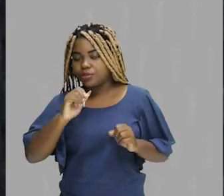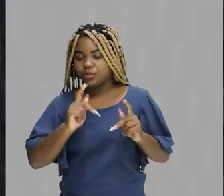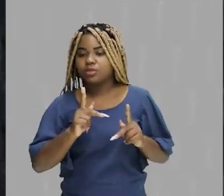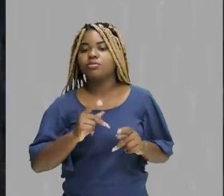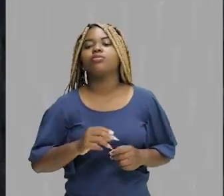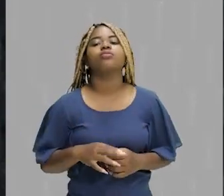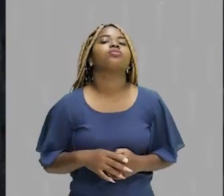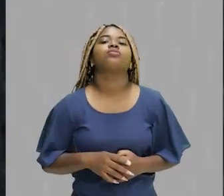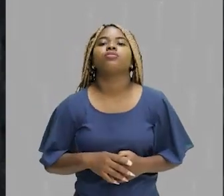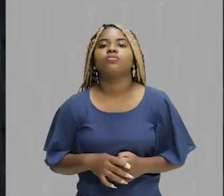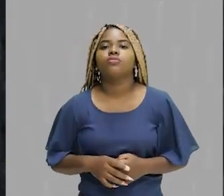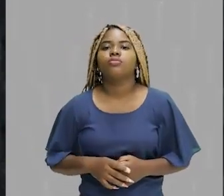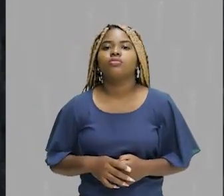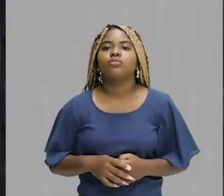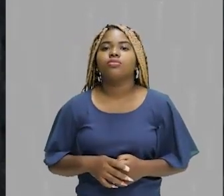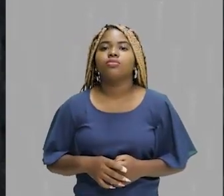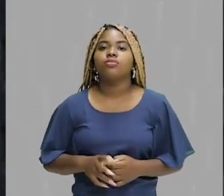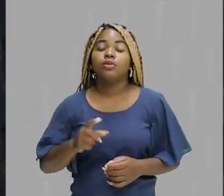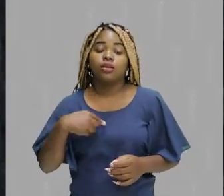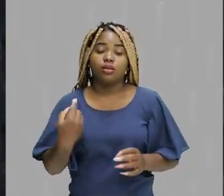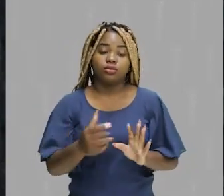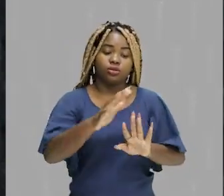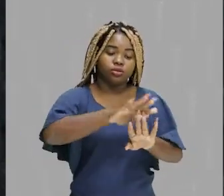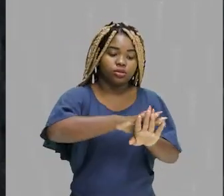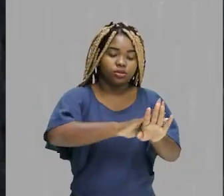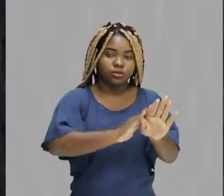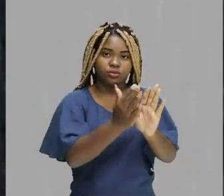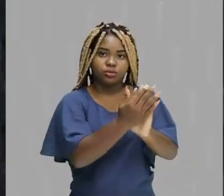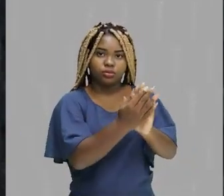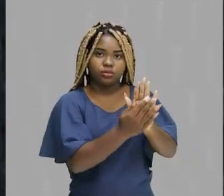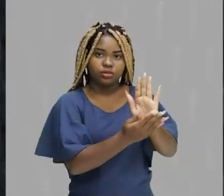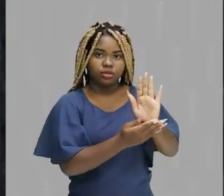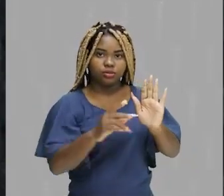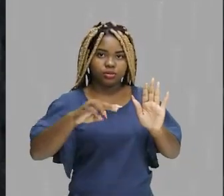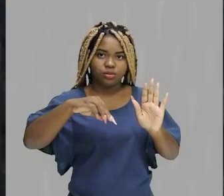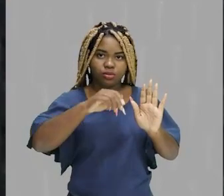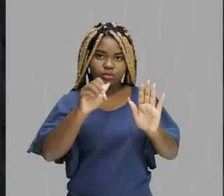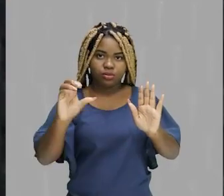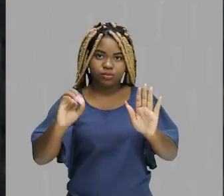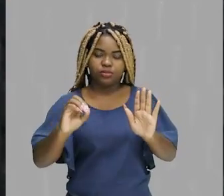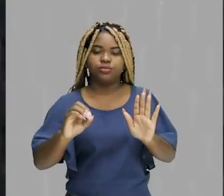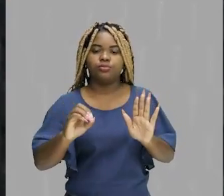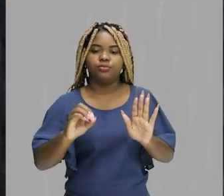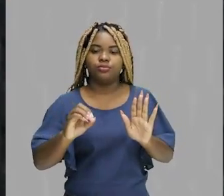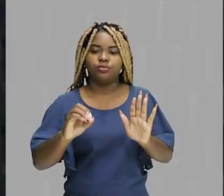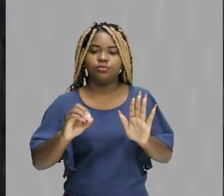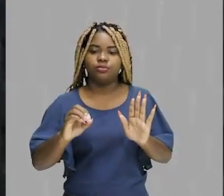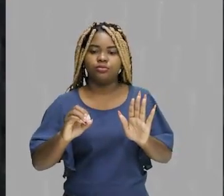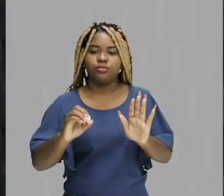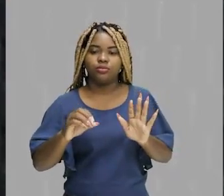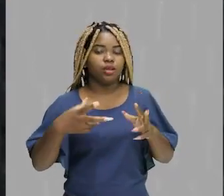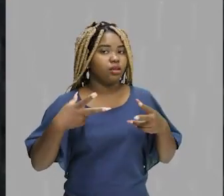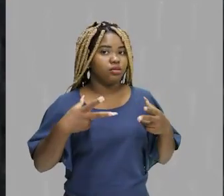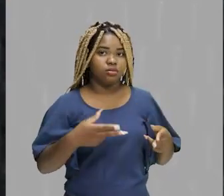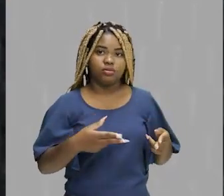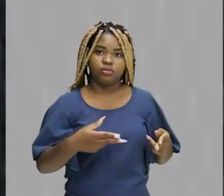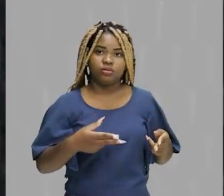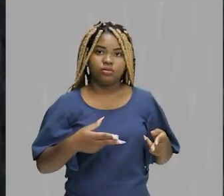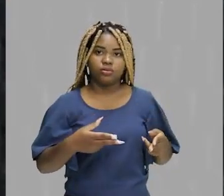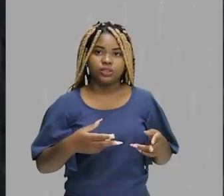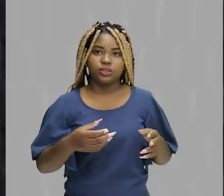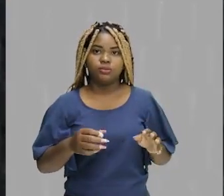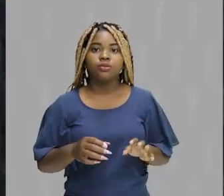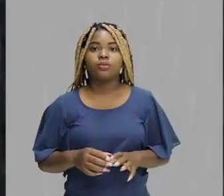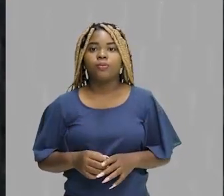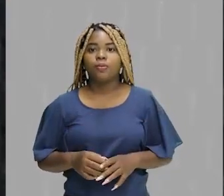esquerda. As nossas mãos, elas não são sobreponíveis. Se você colocar a mão direita sobre a mão